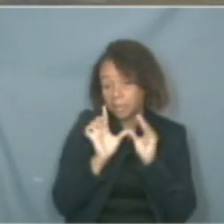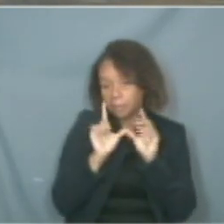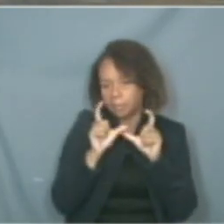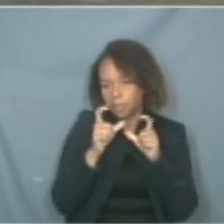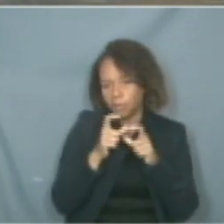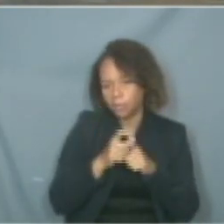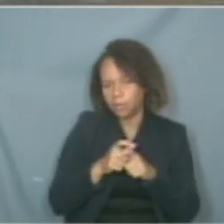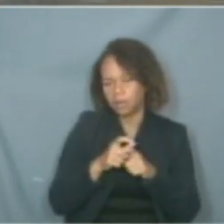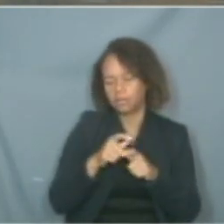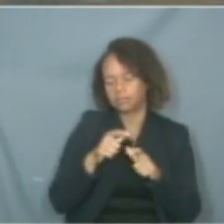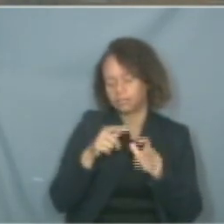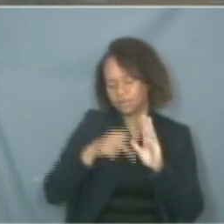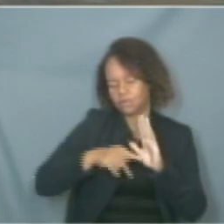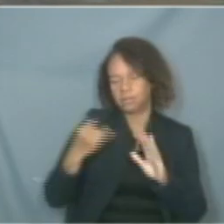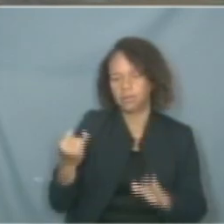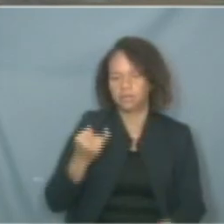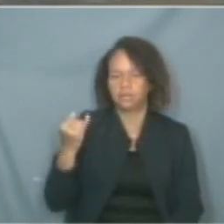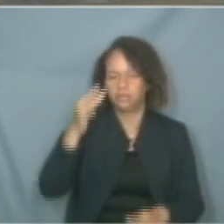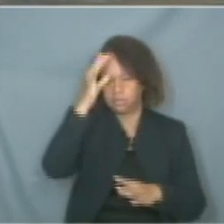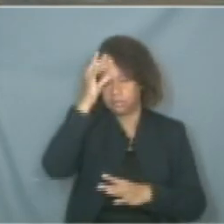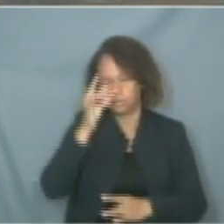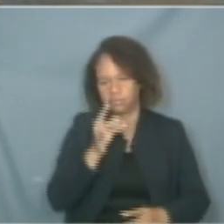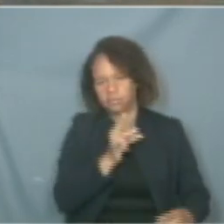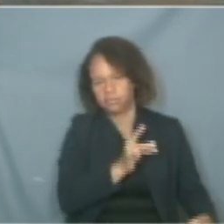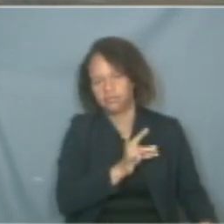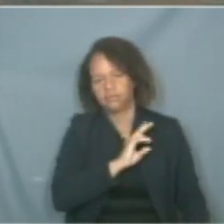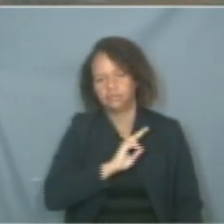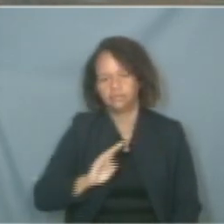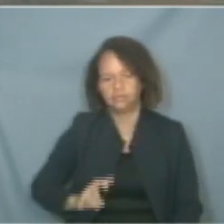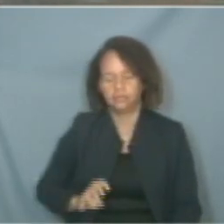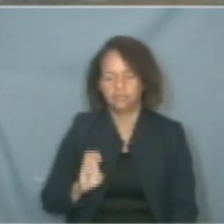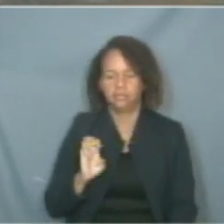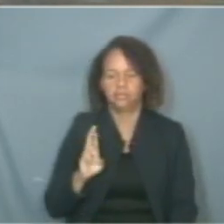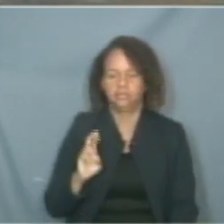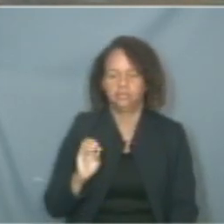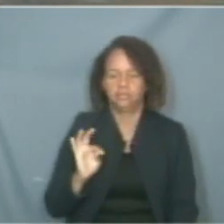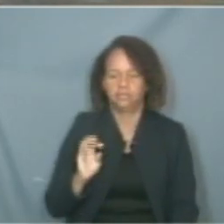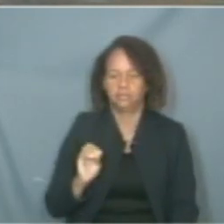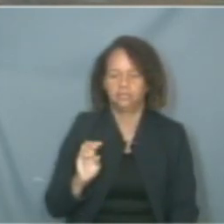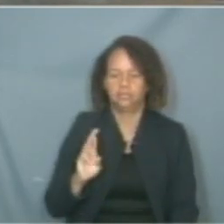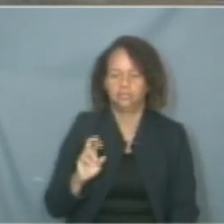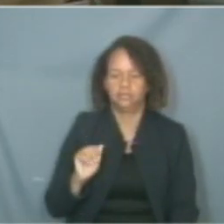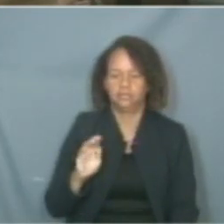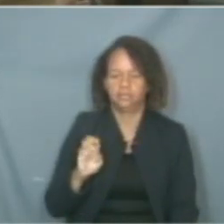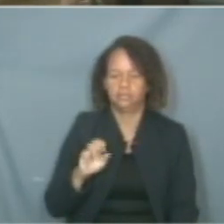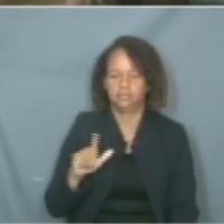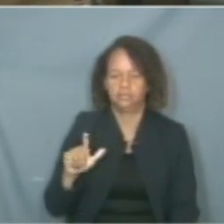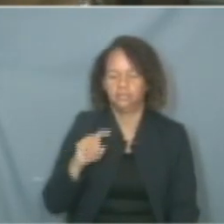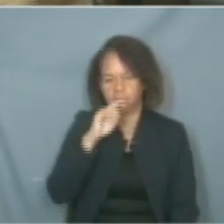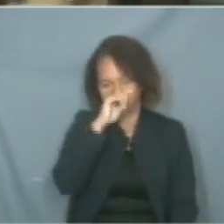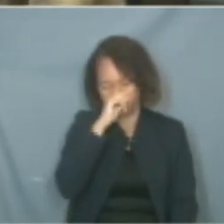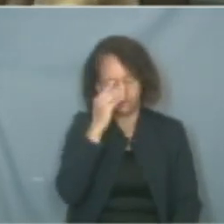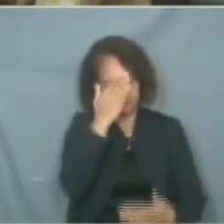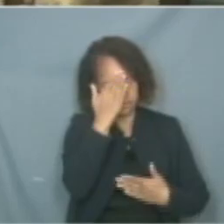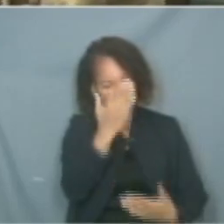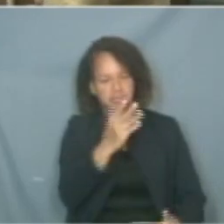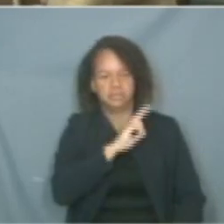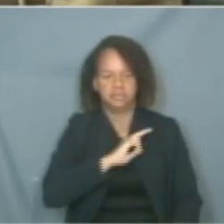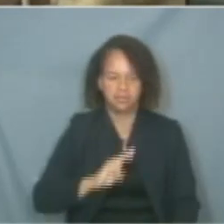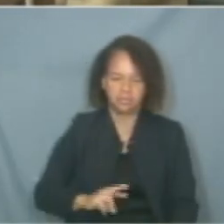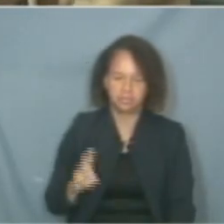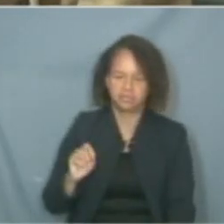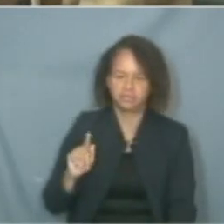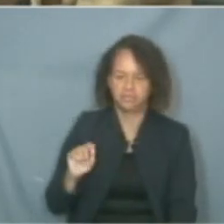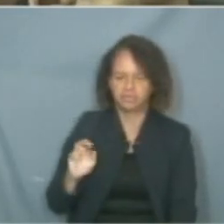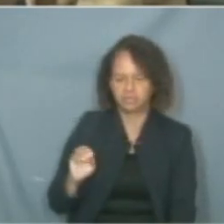de extrema importância. Mas eu escuto com atenção o vereador Heriberto Rafael. Agradecer, vereador Rodrigo Coutinho.